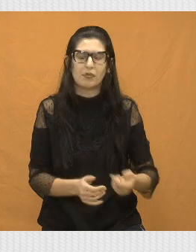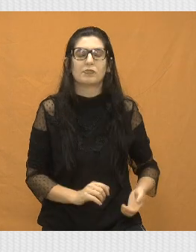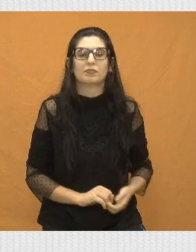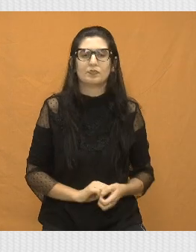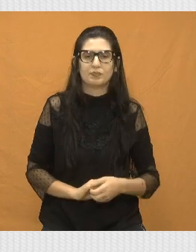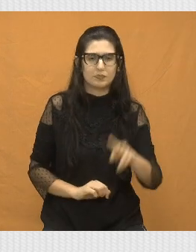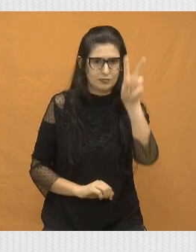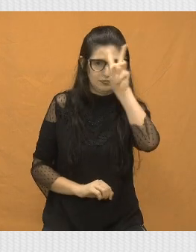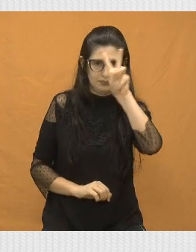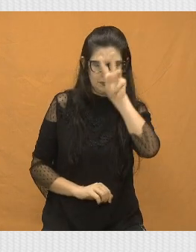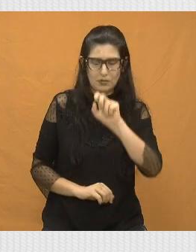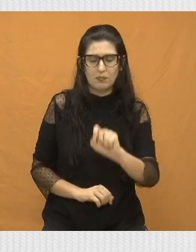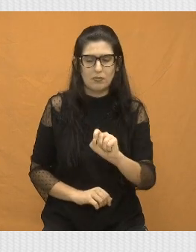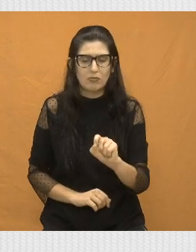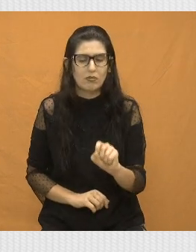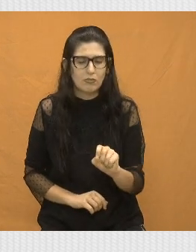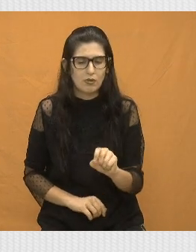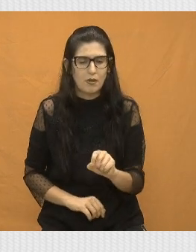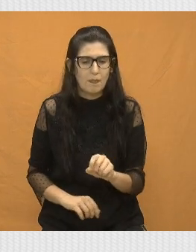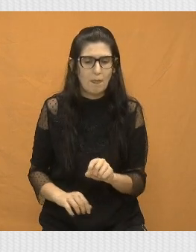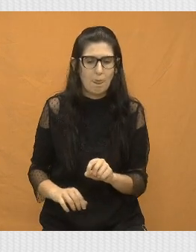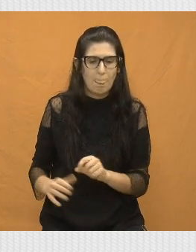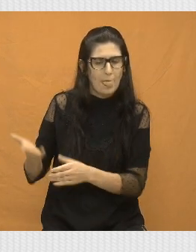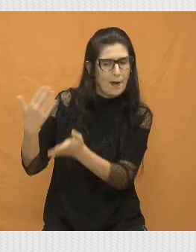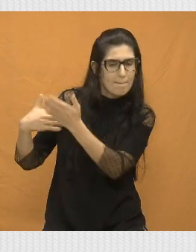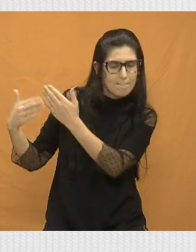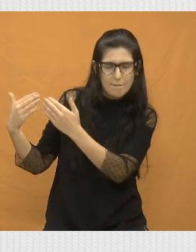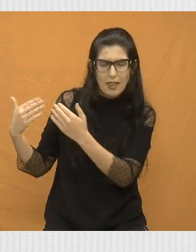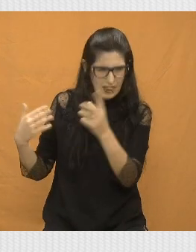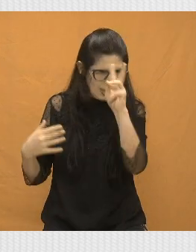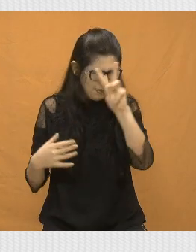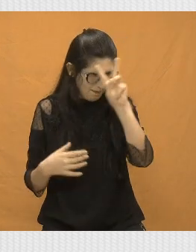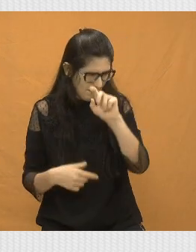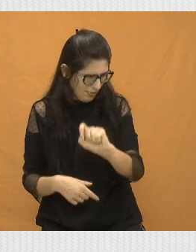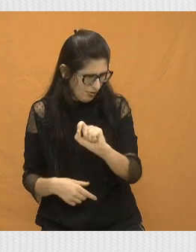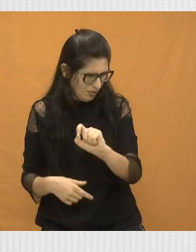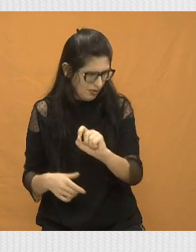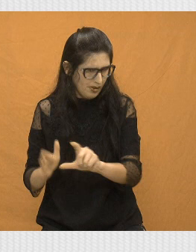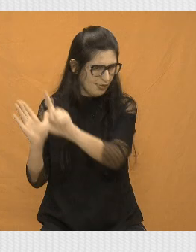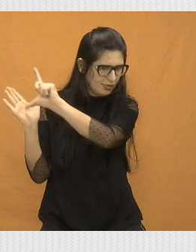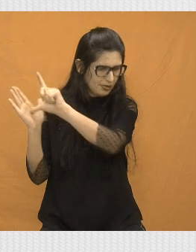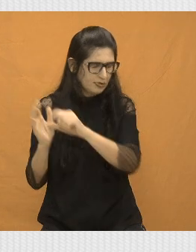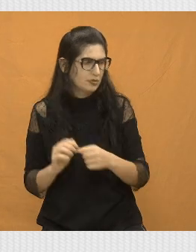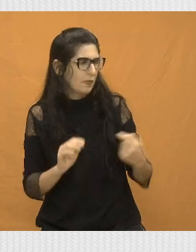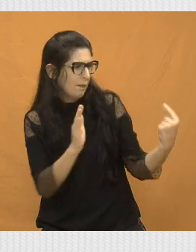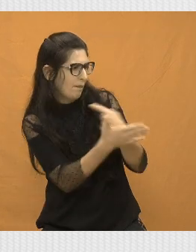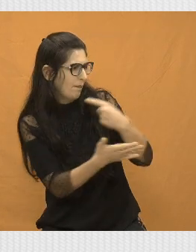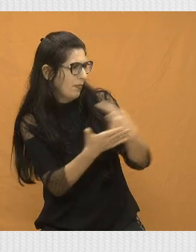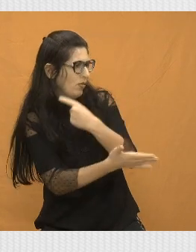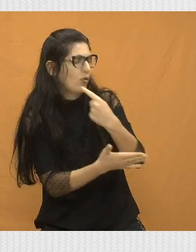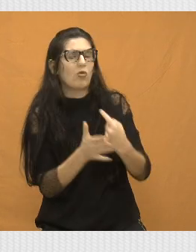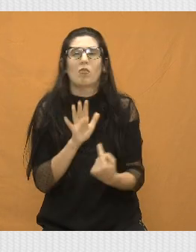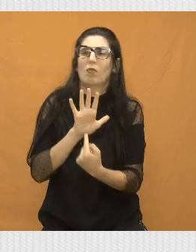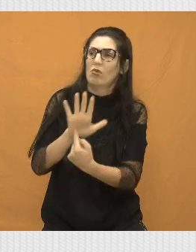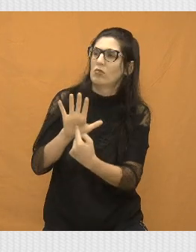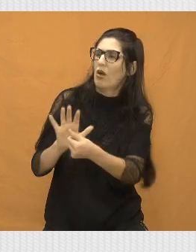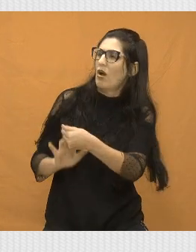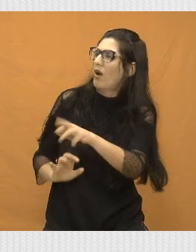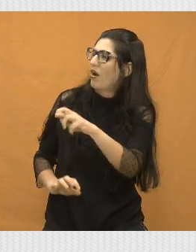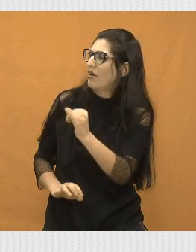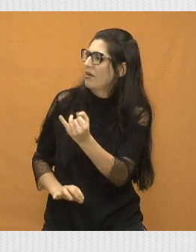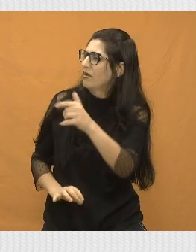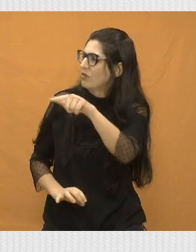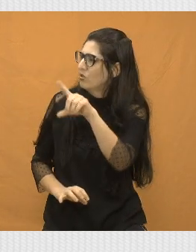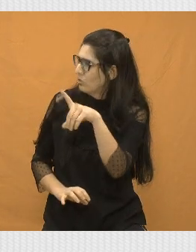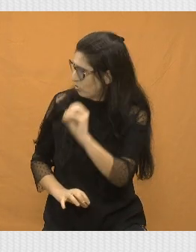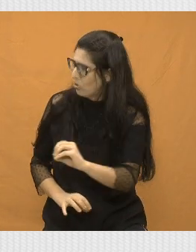Lembrando anteriormente, né, pelas perguntas feitas, né, esse método aqui apresentado, Arildo e Lucimar, eles